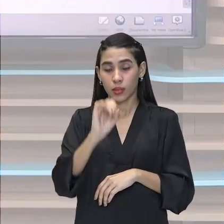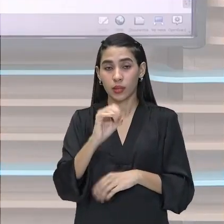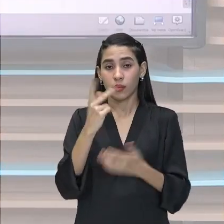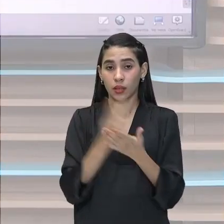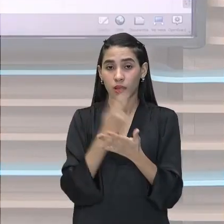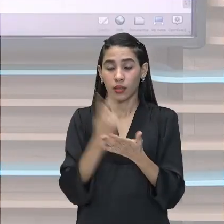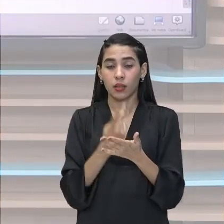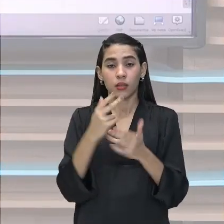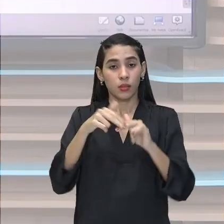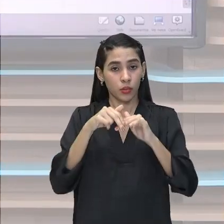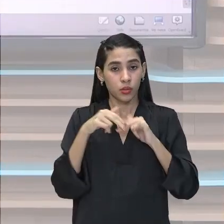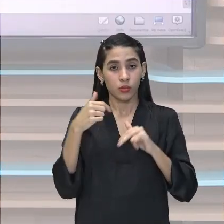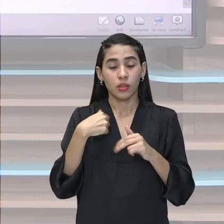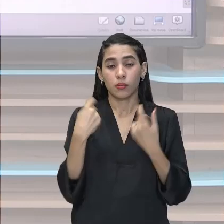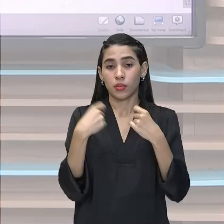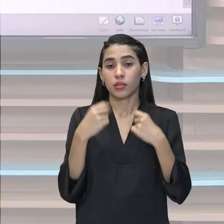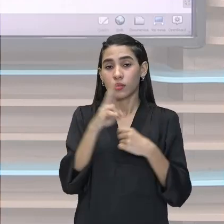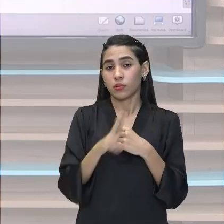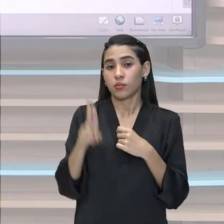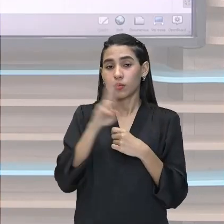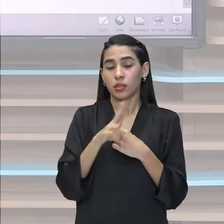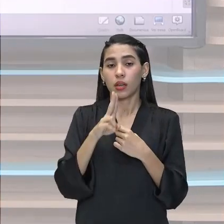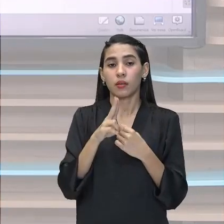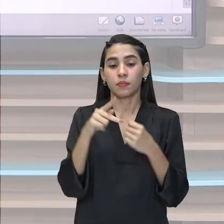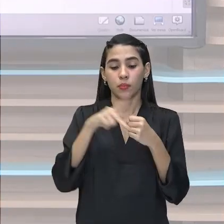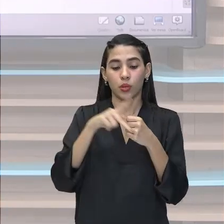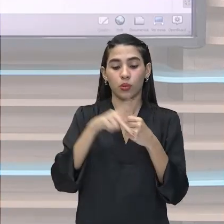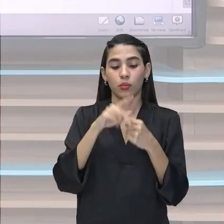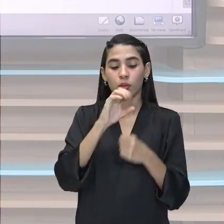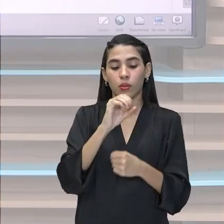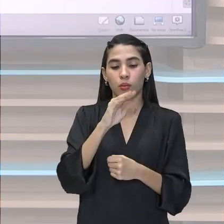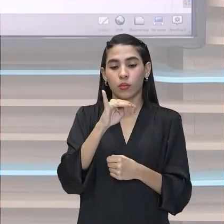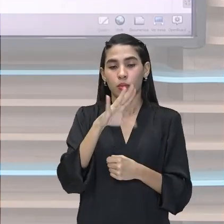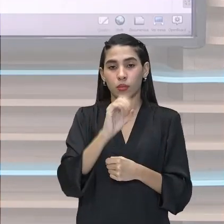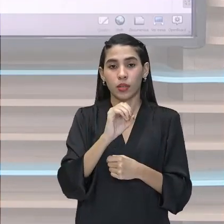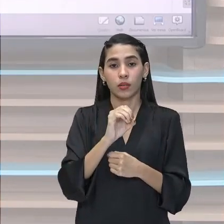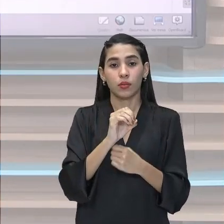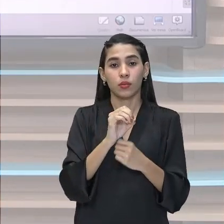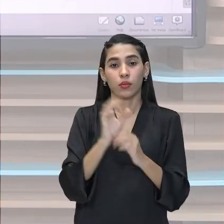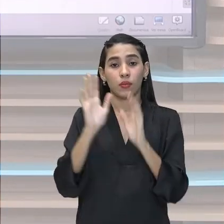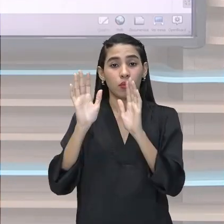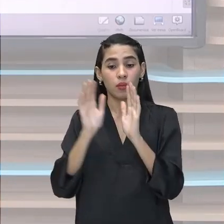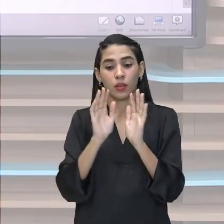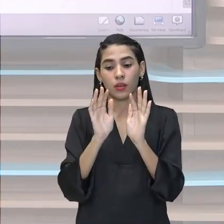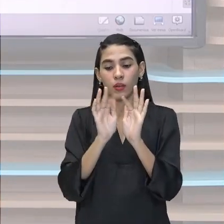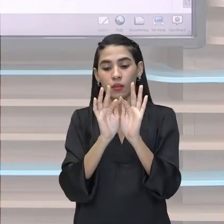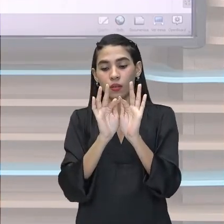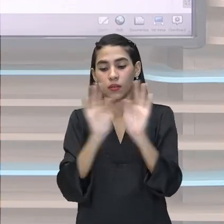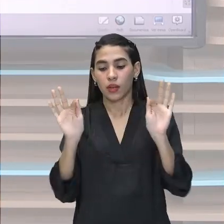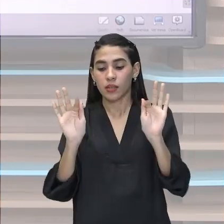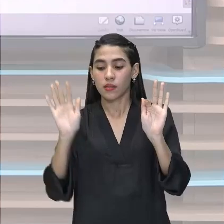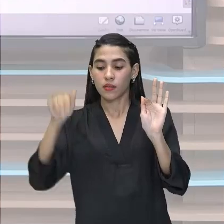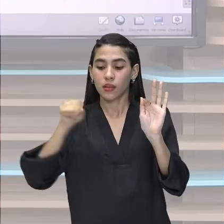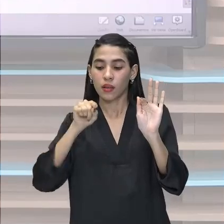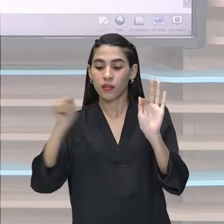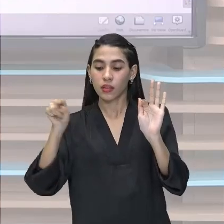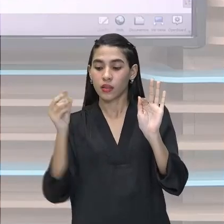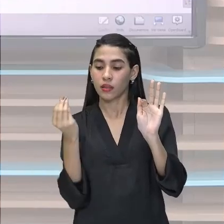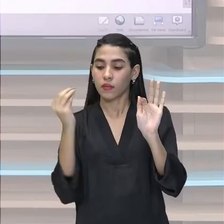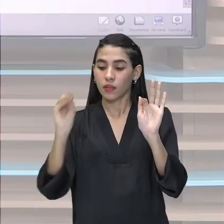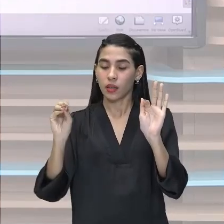eu preciso colocar esse pronome oblíquo para onde? Para o final, ou seja, depois do